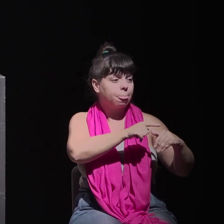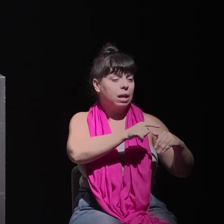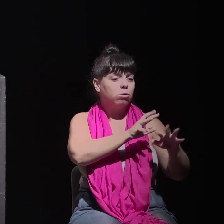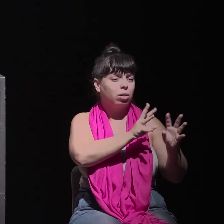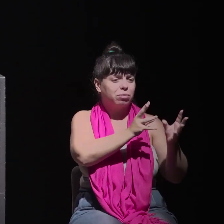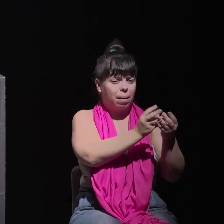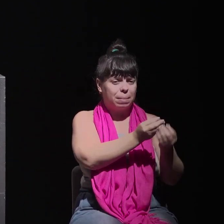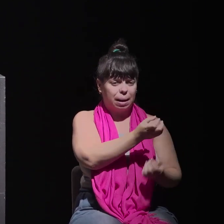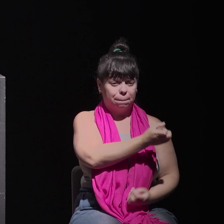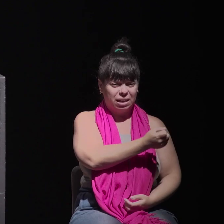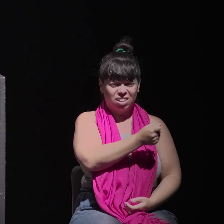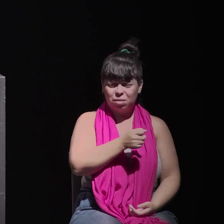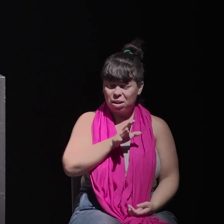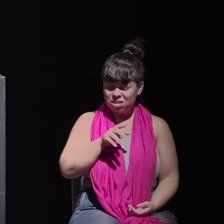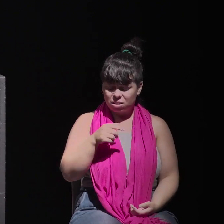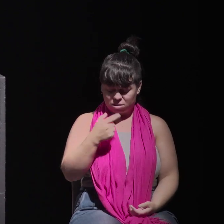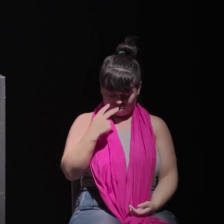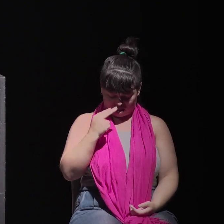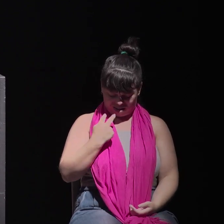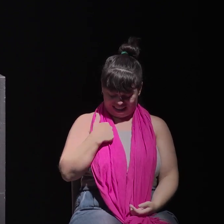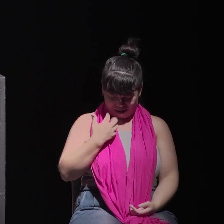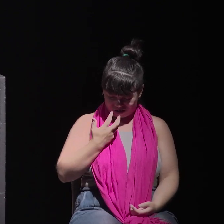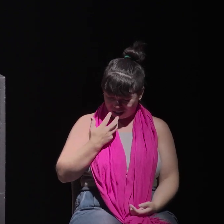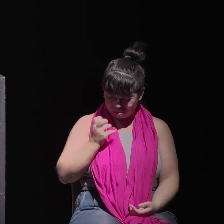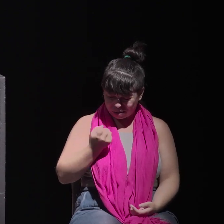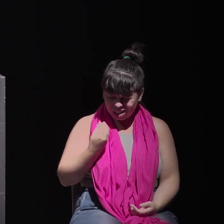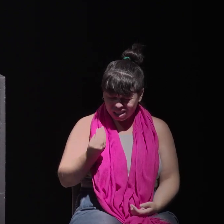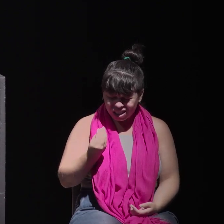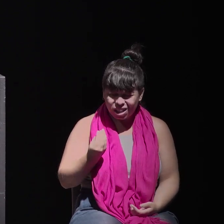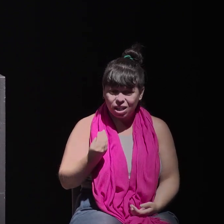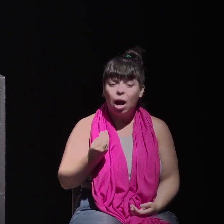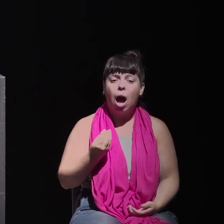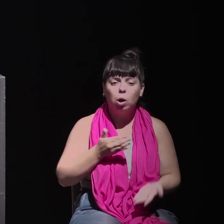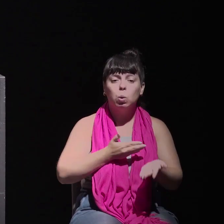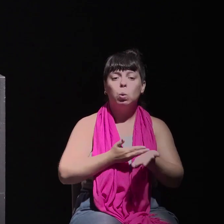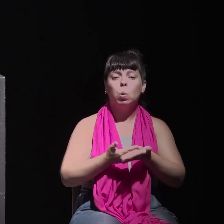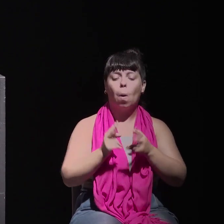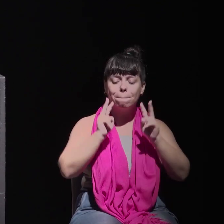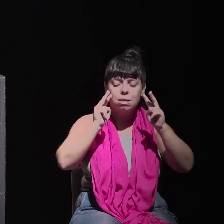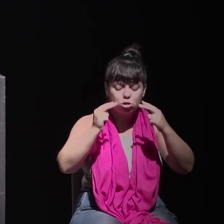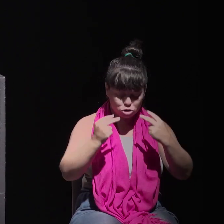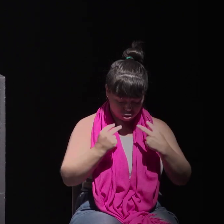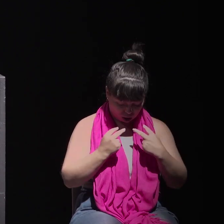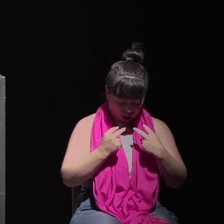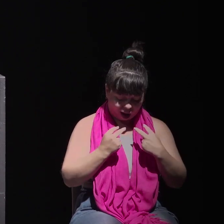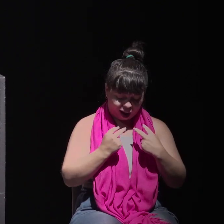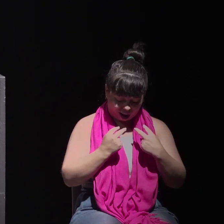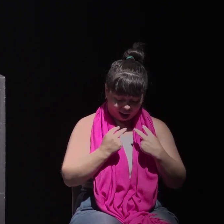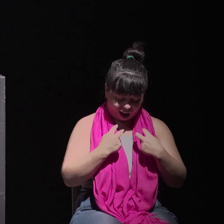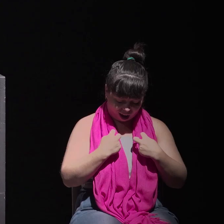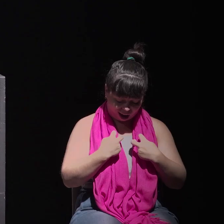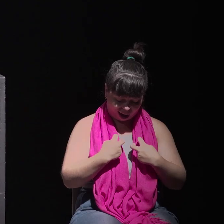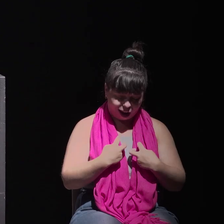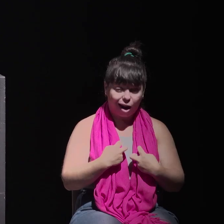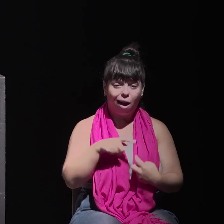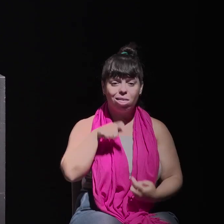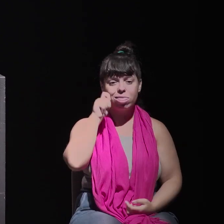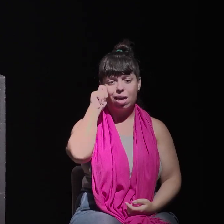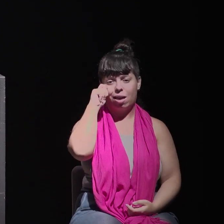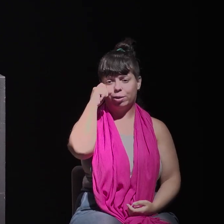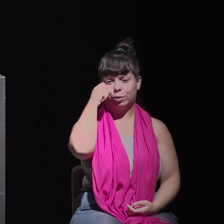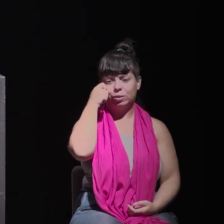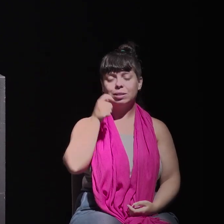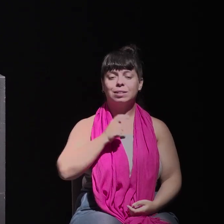e ela queria ser branca. E aí foi onde ela começou o processo de reconhecer-se negra. Tem uma frase dela que sempre circula